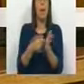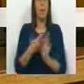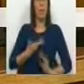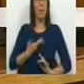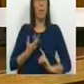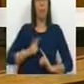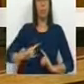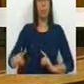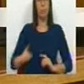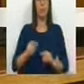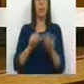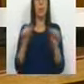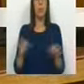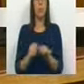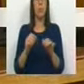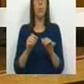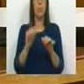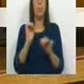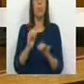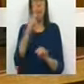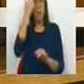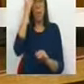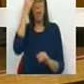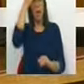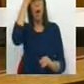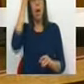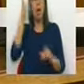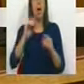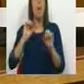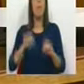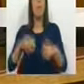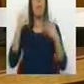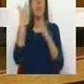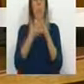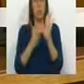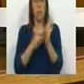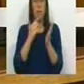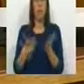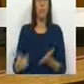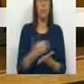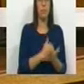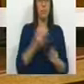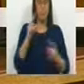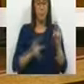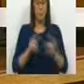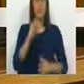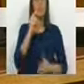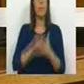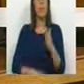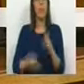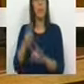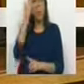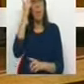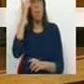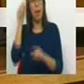das dívidas aos subsistemas da Madeira também e ignoraram, constitucional que as receitas fiscais de impostos gerados